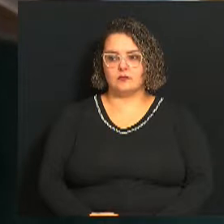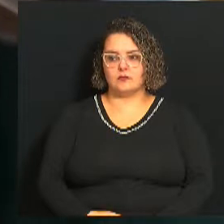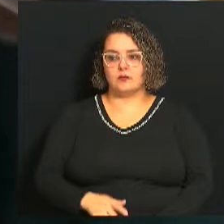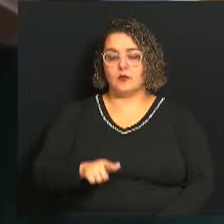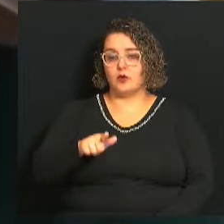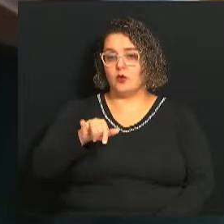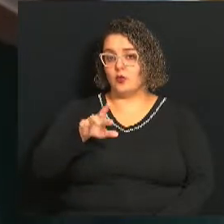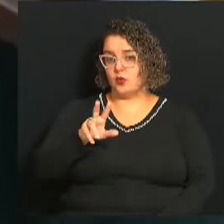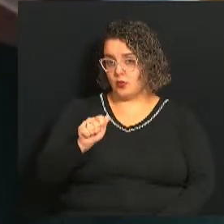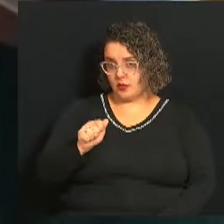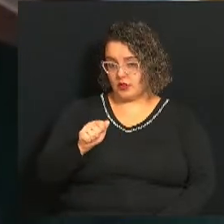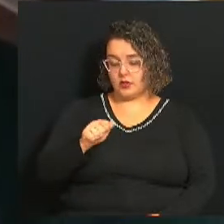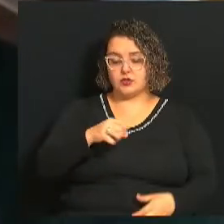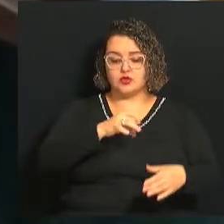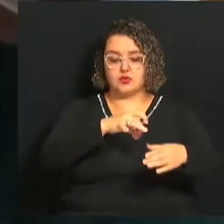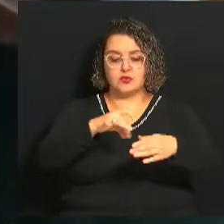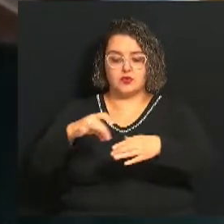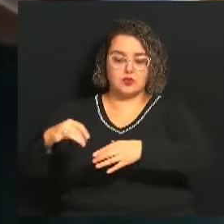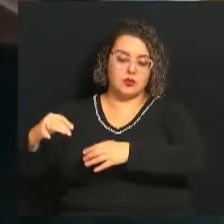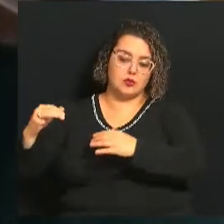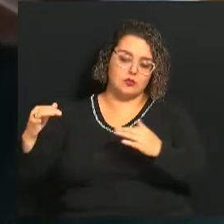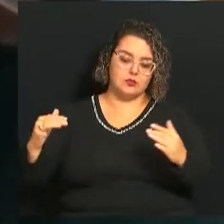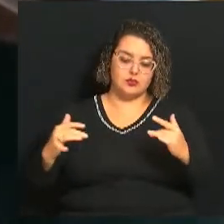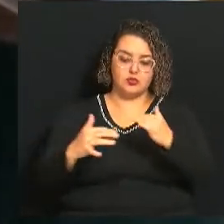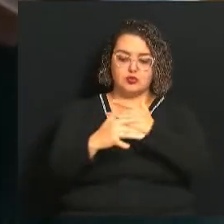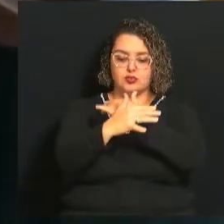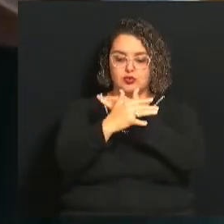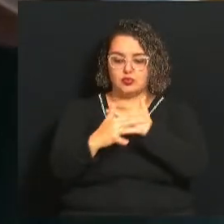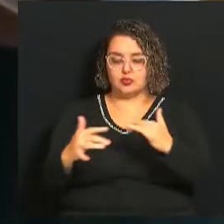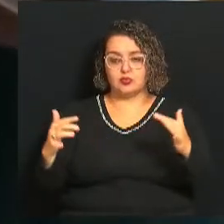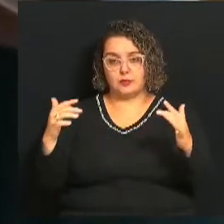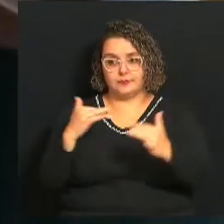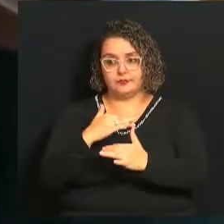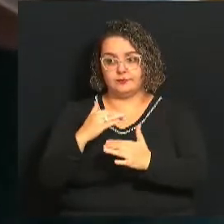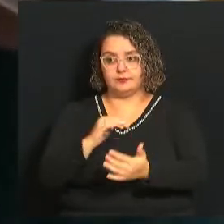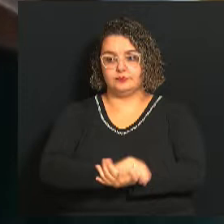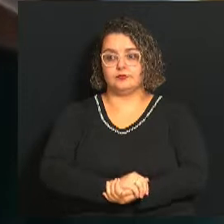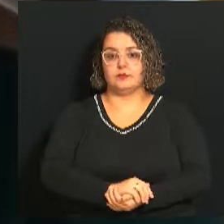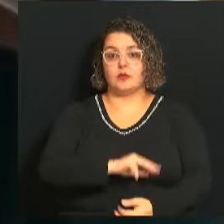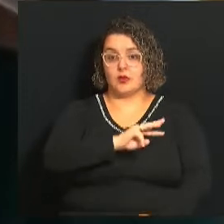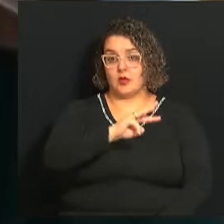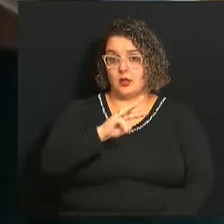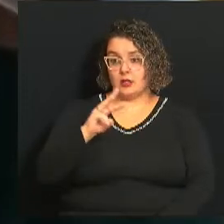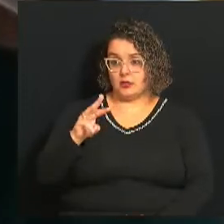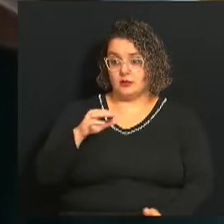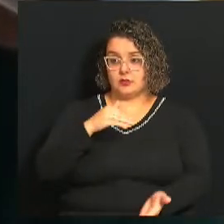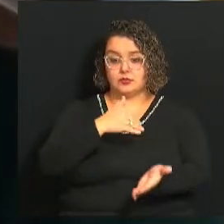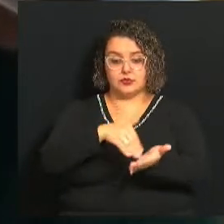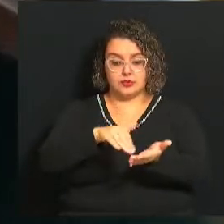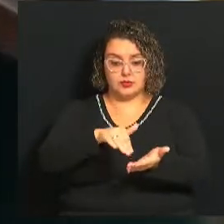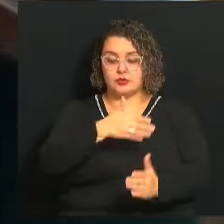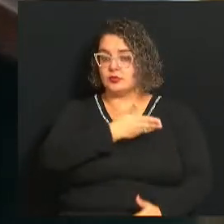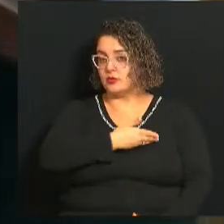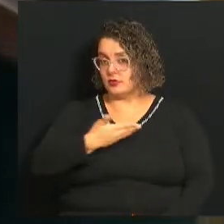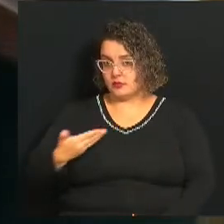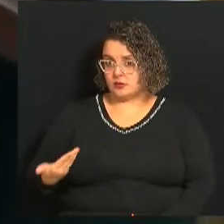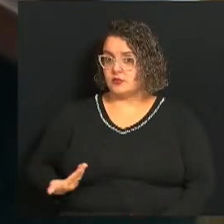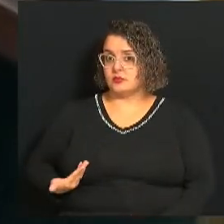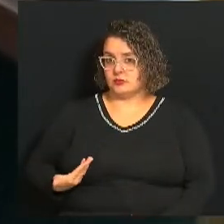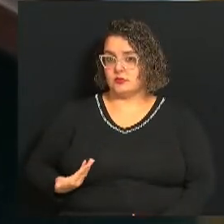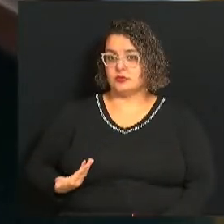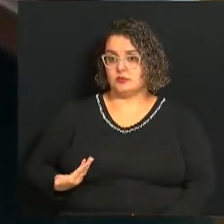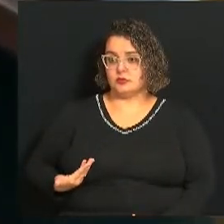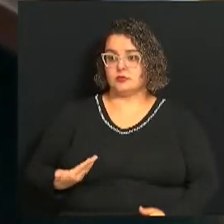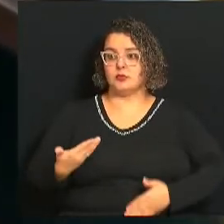Urbana, que está lá no portal da Secretaria de Serviços Públicos, para quem quiser ver.